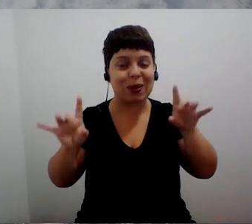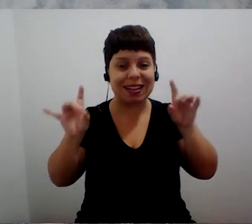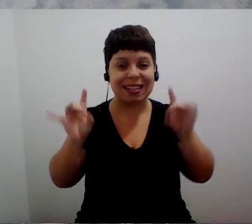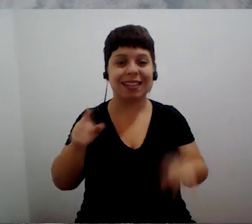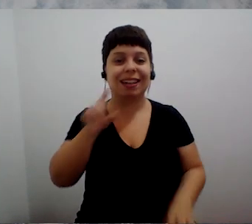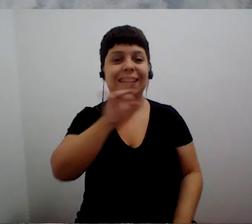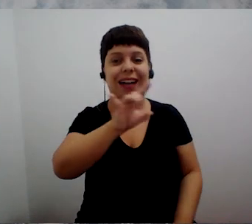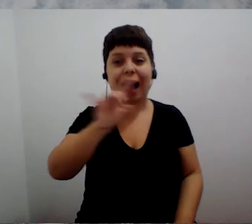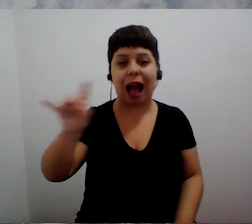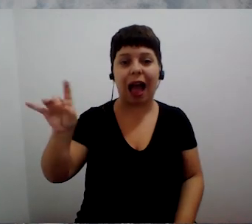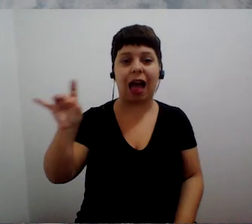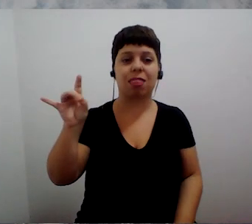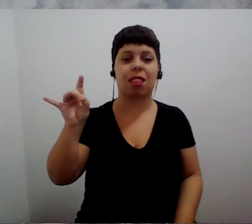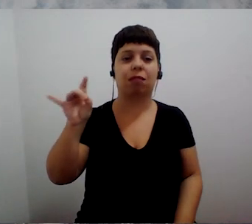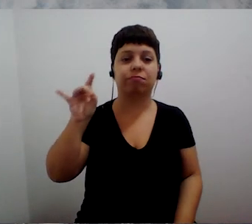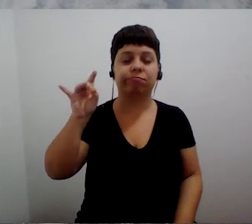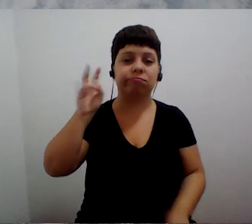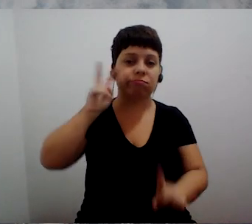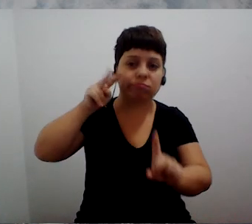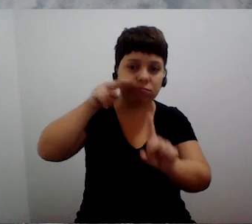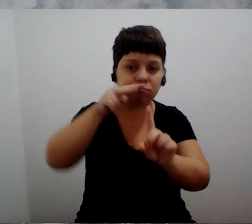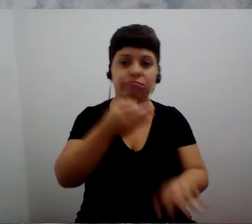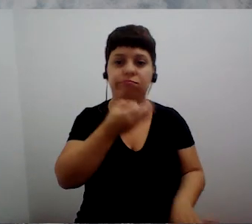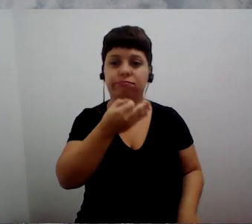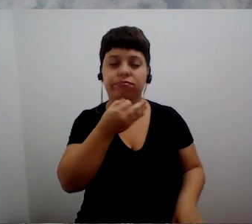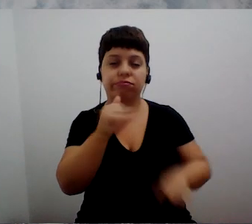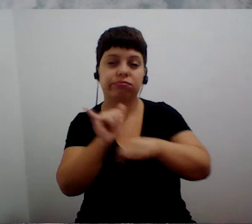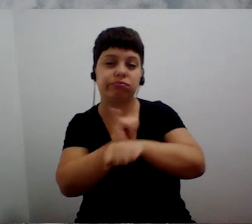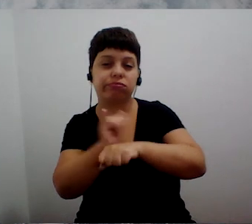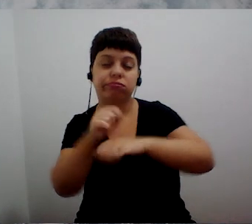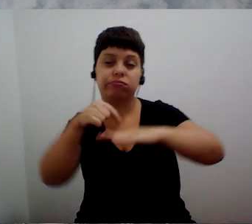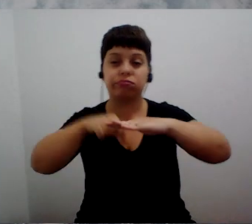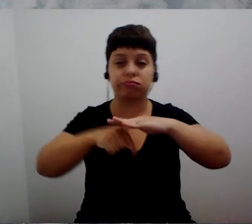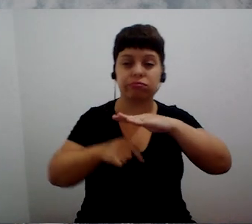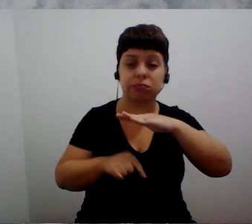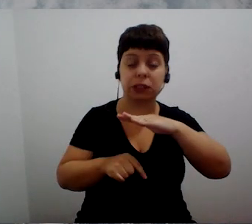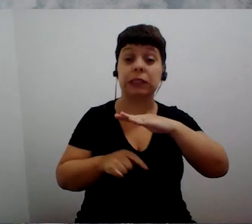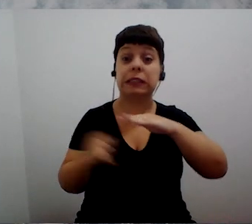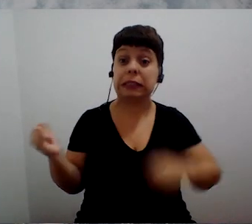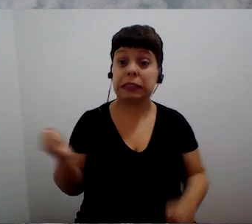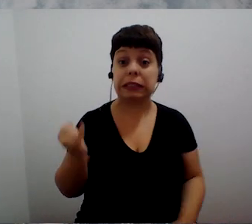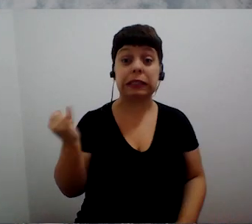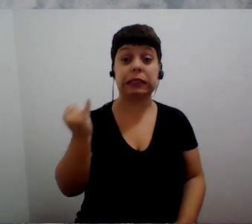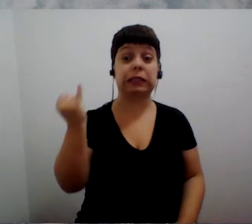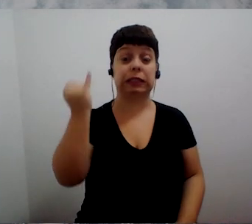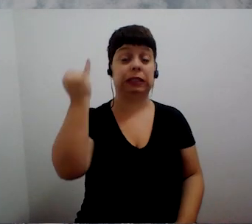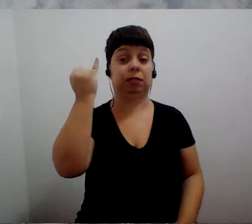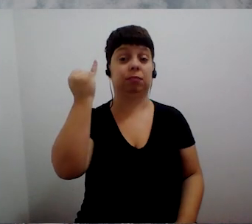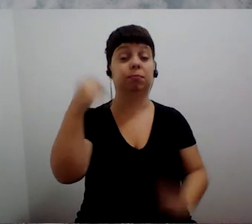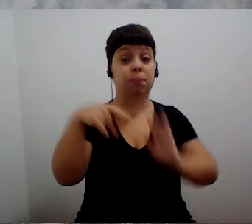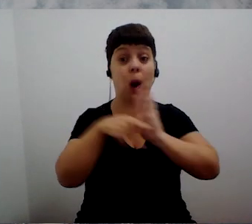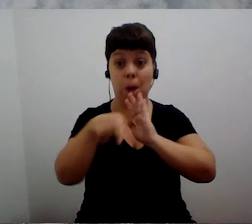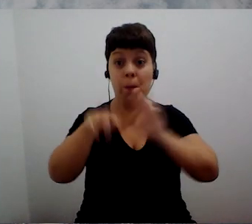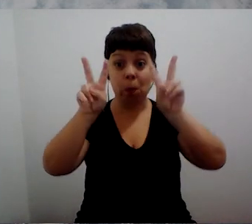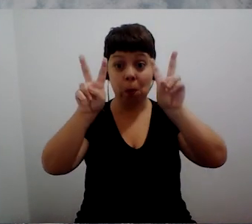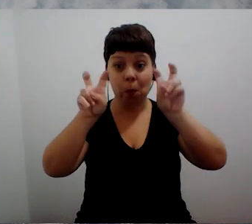visões bastante profundas, estratégicas, abrangentes, paradigmáticas em relação a essa